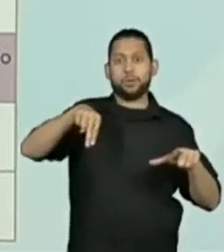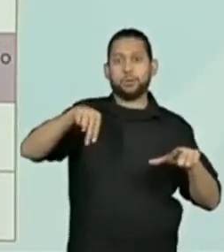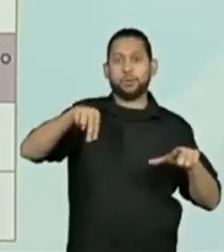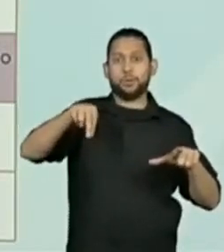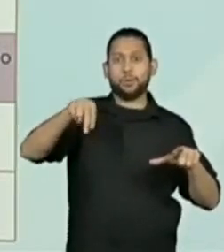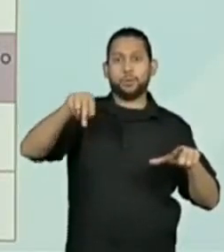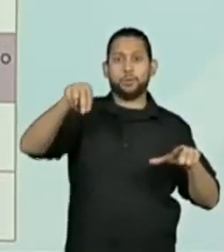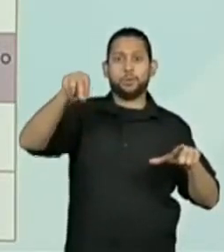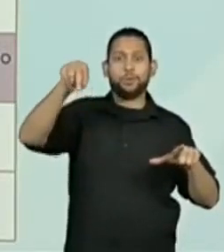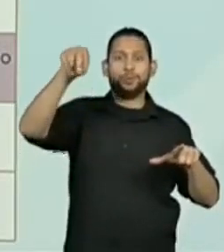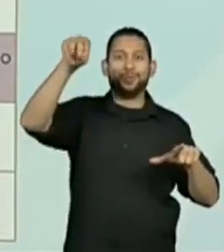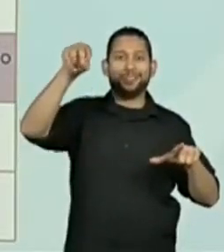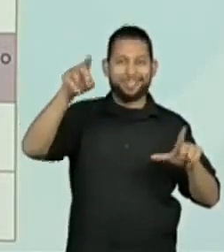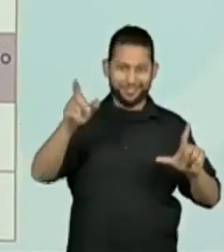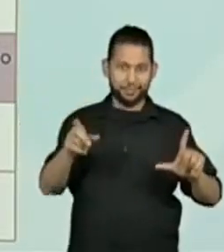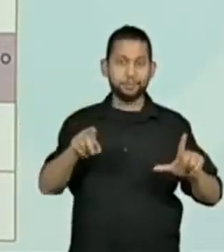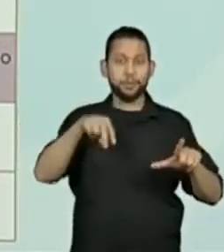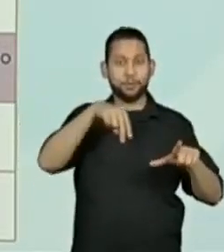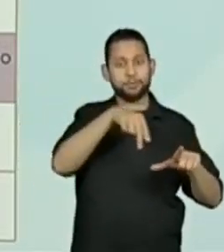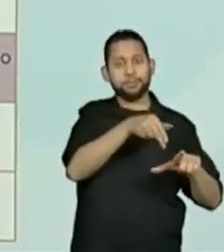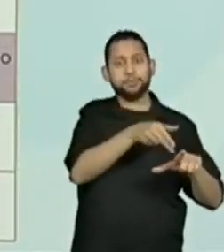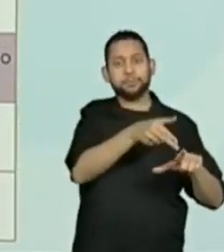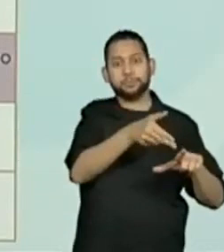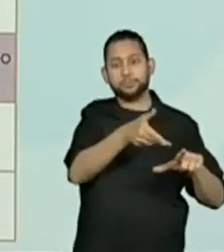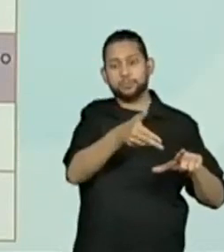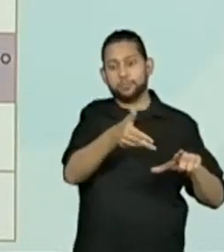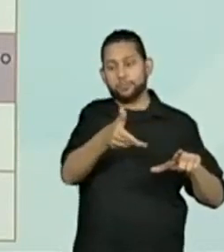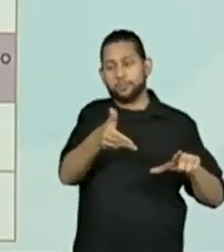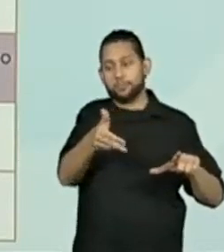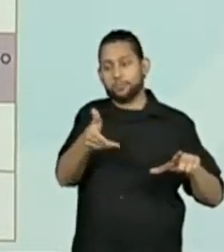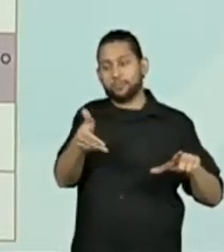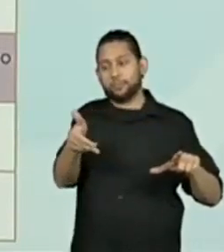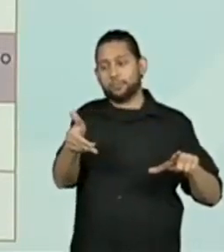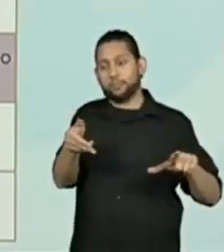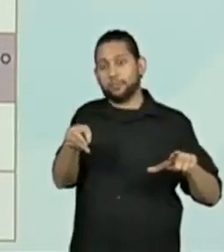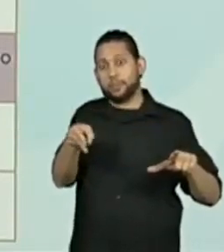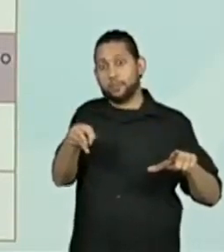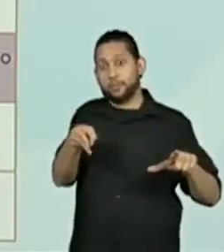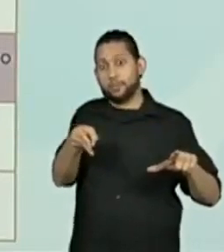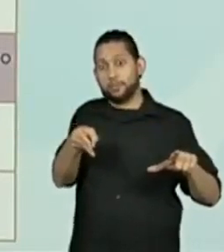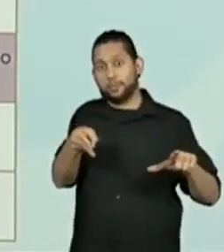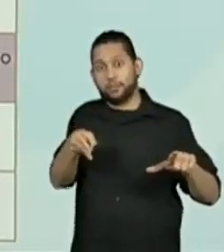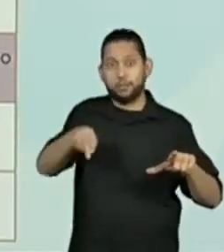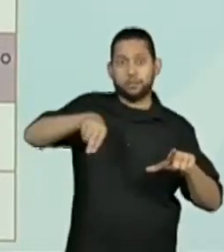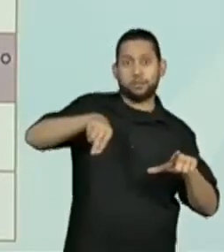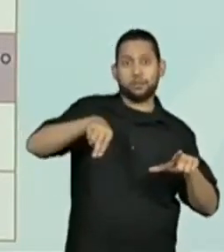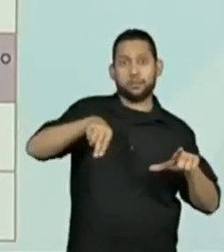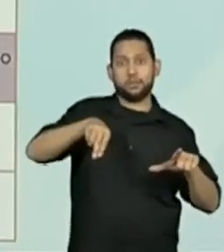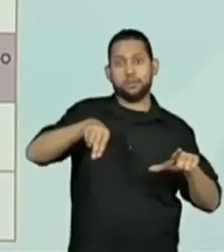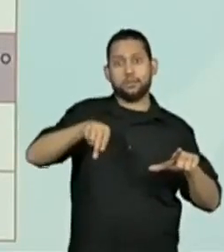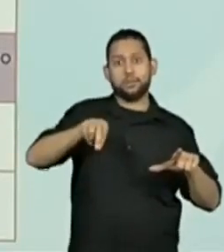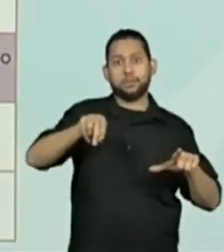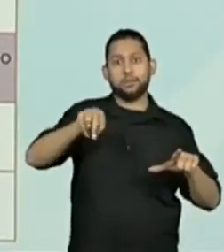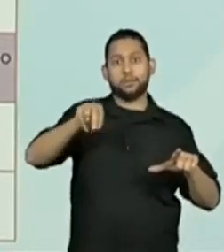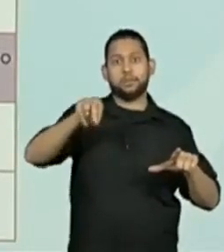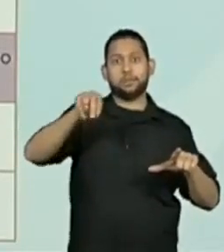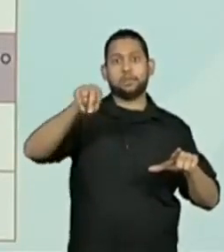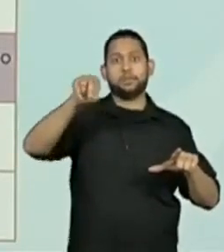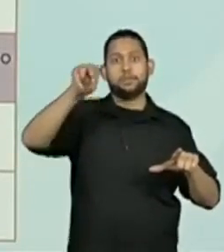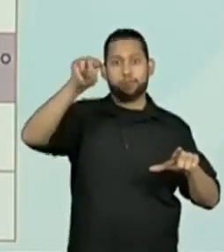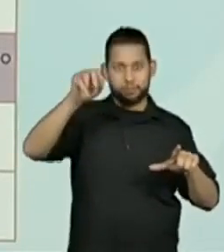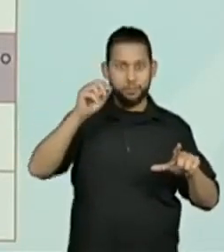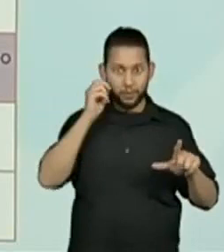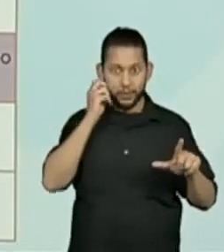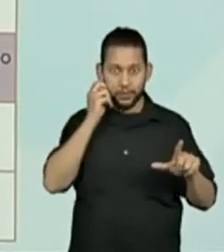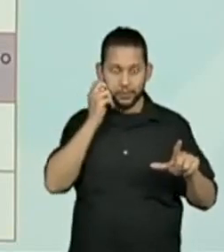para o terceiro ano B. Então, ele vai virar nesse momento 90 graus à direita, ok? Virou 90